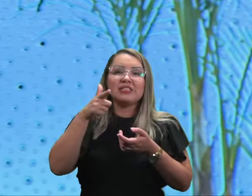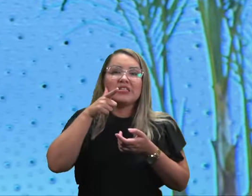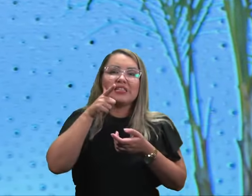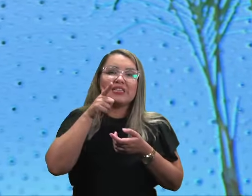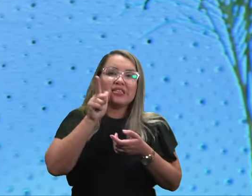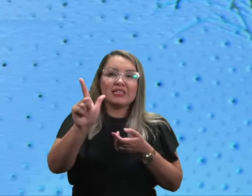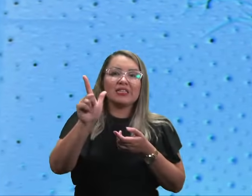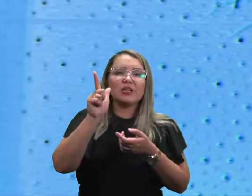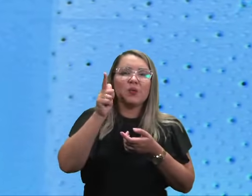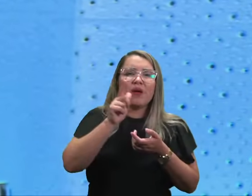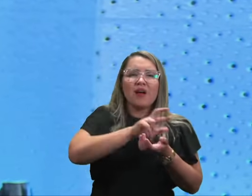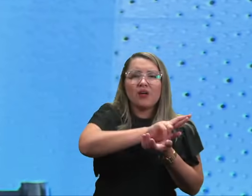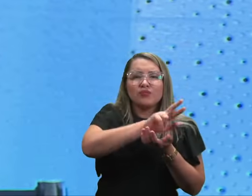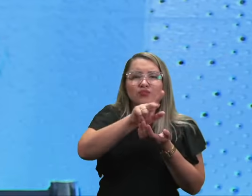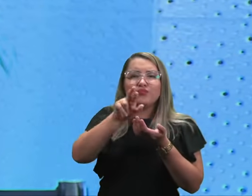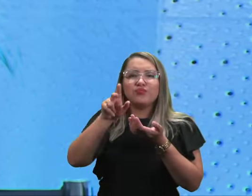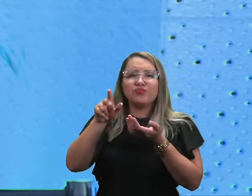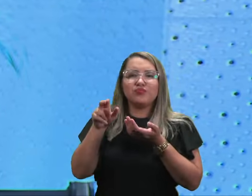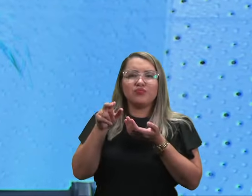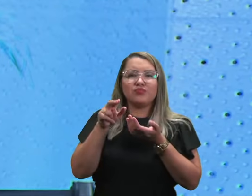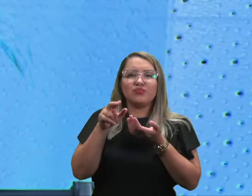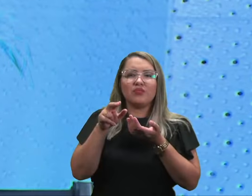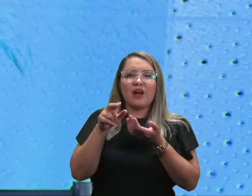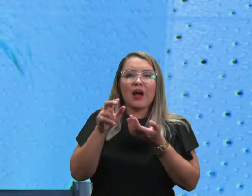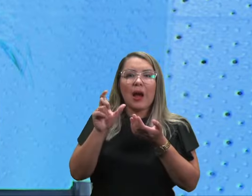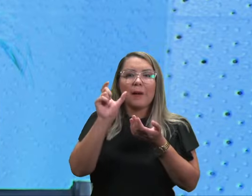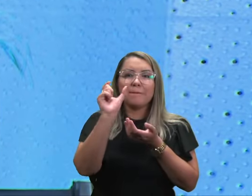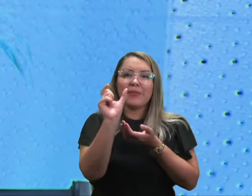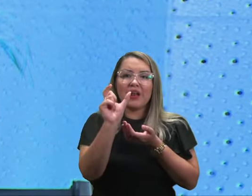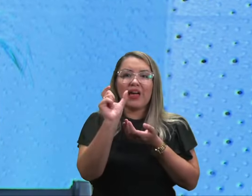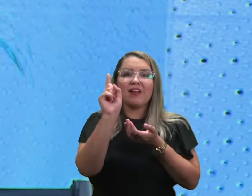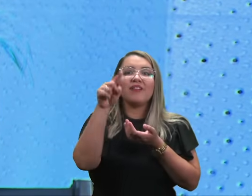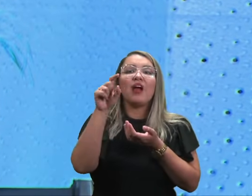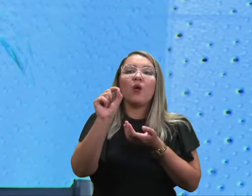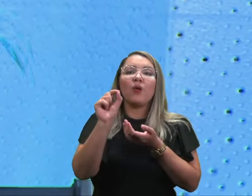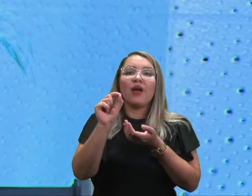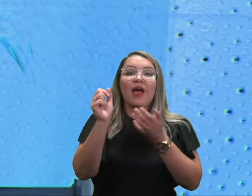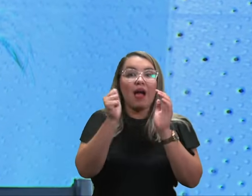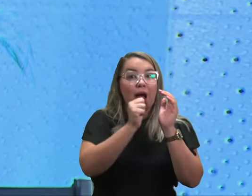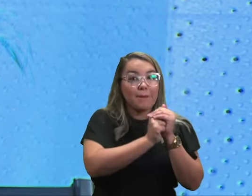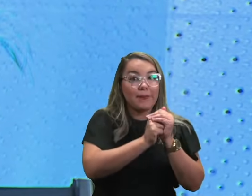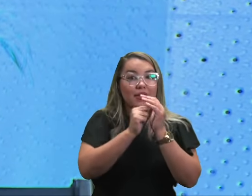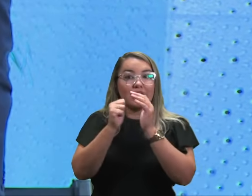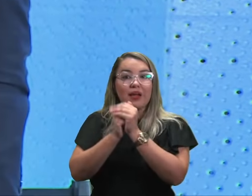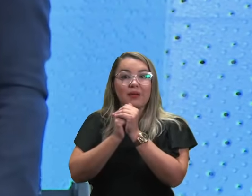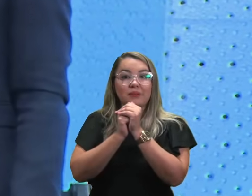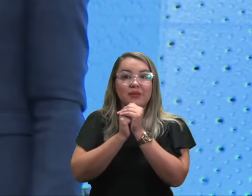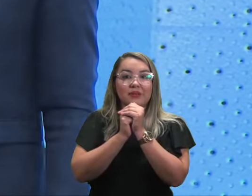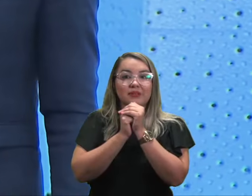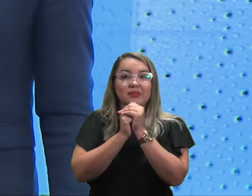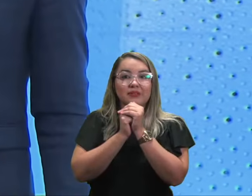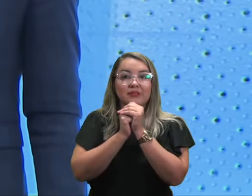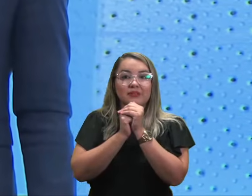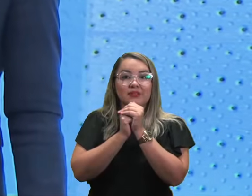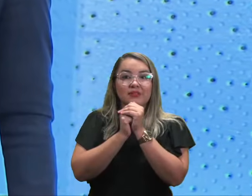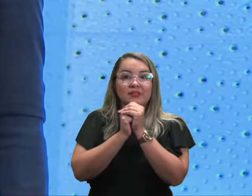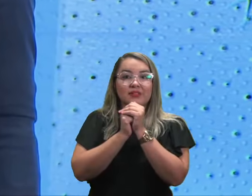português ou no inglês, qualquer língua no mundo, a palavra é amém, amém.